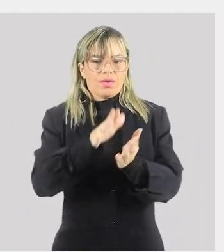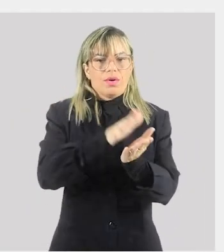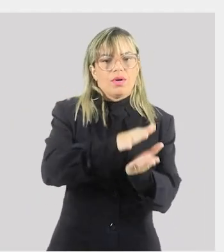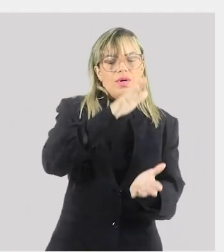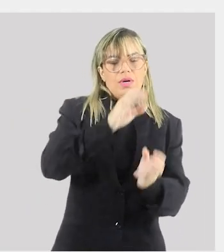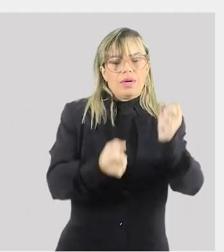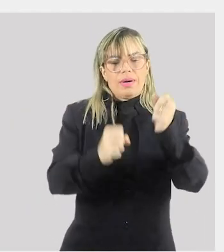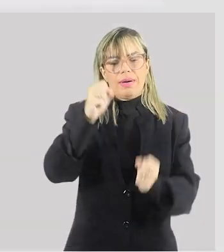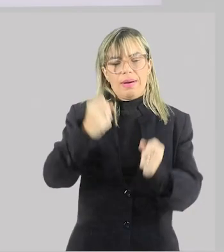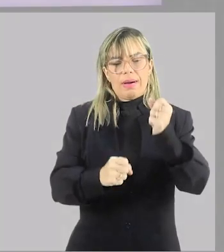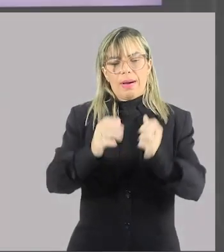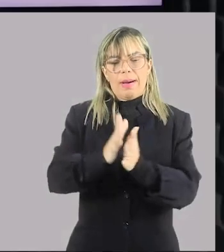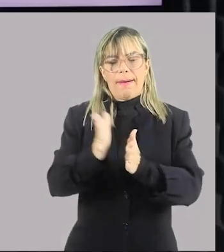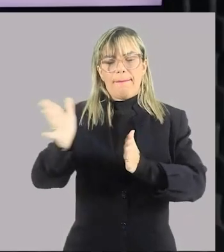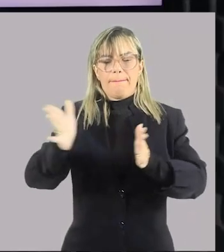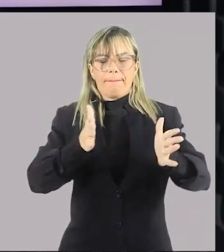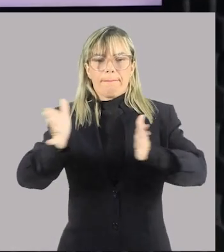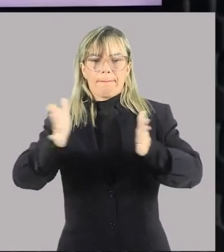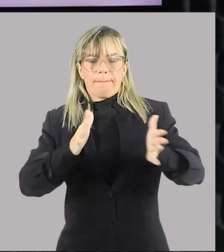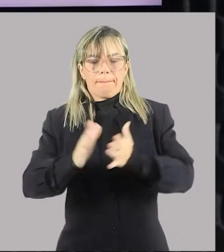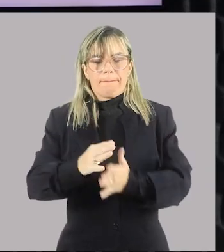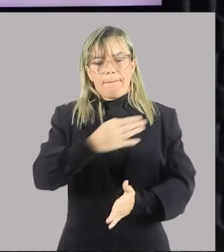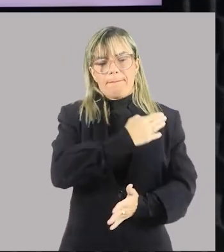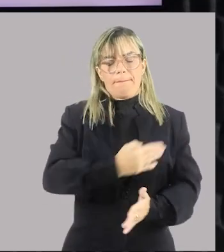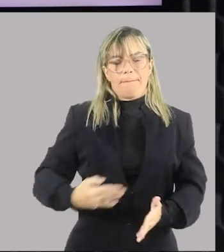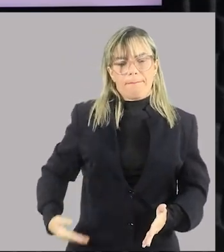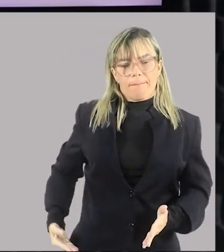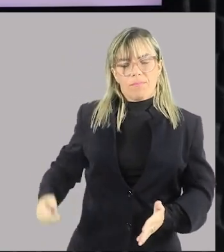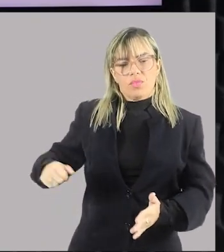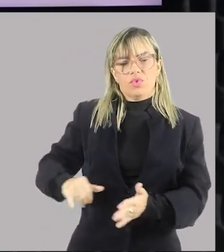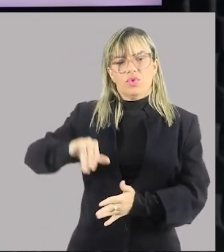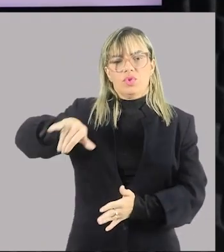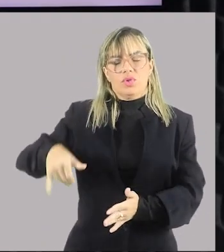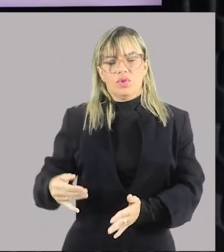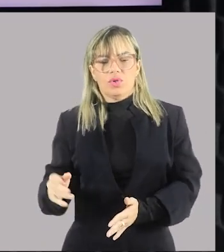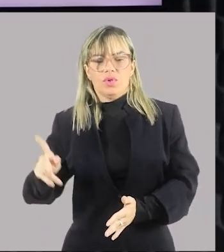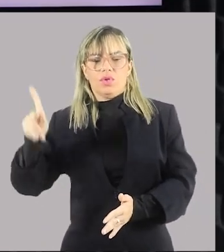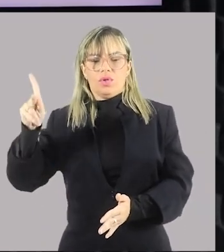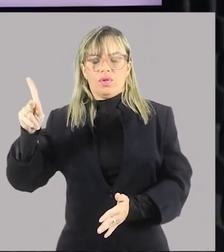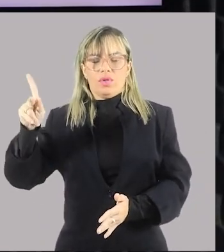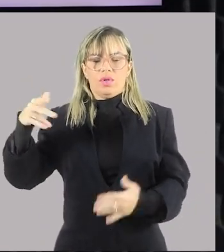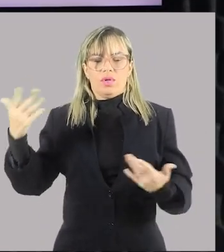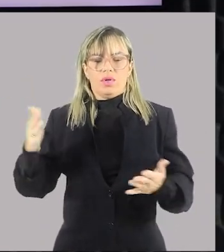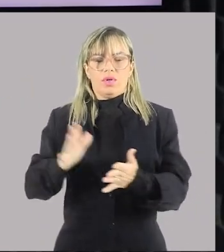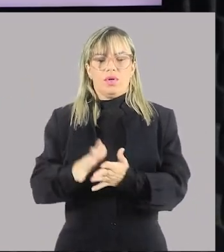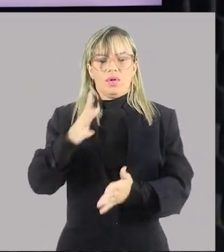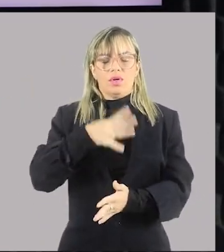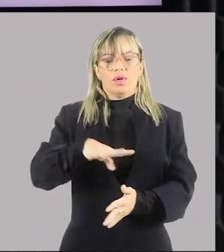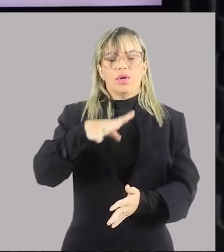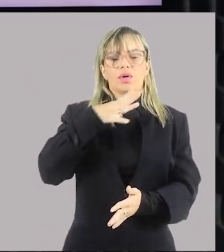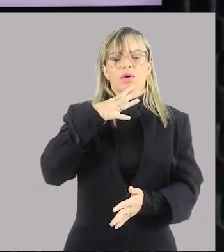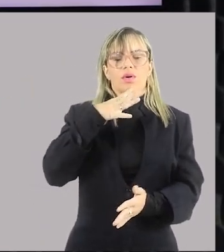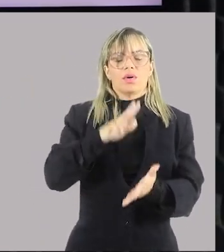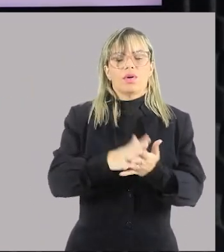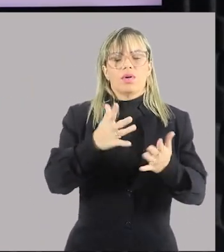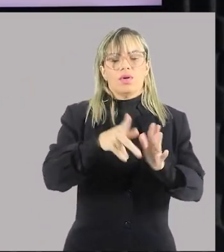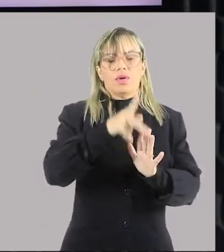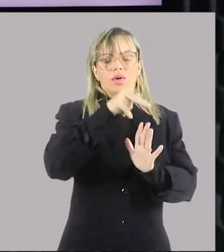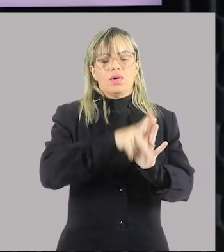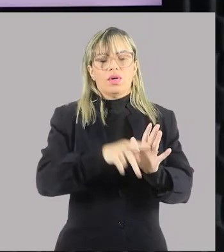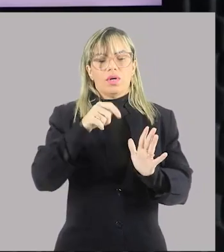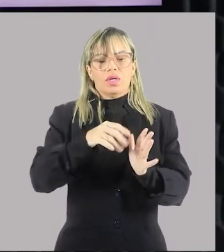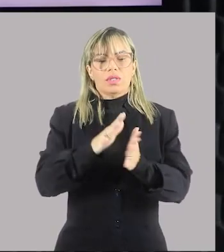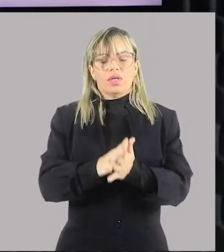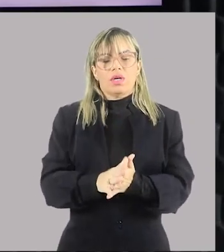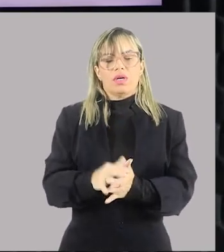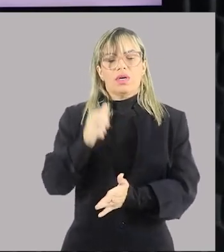quando chega ali naquele período do governo de Juscelino Kubitschek, que é conhecido como o projeto da menina de